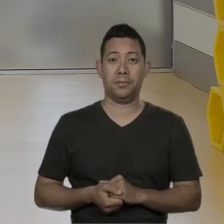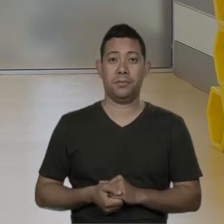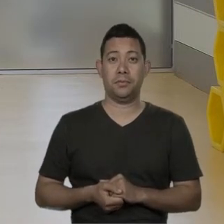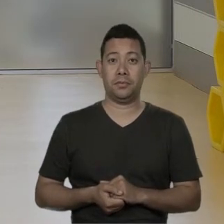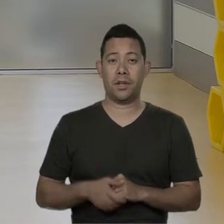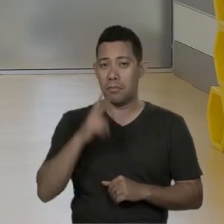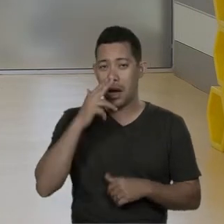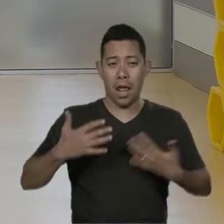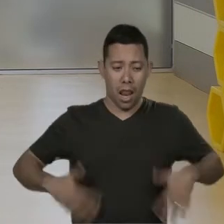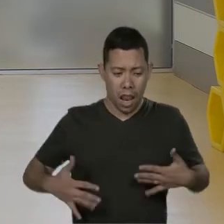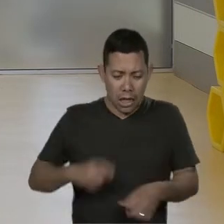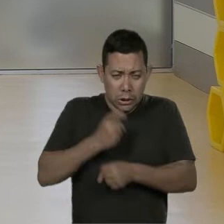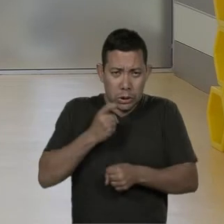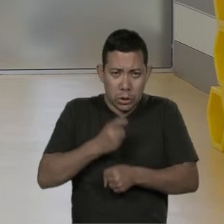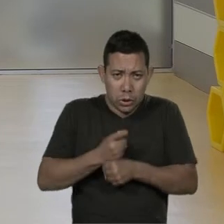Libera essa tensão.